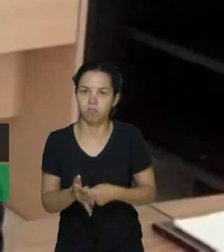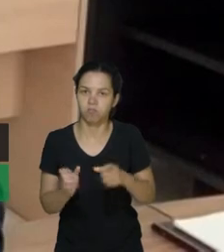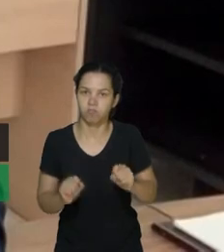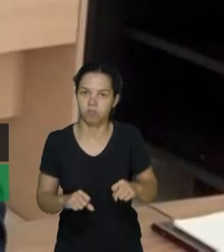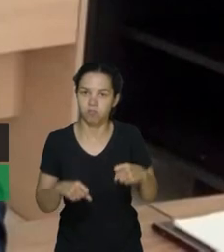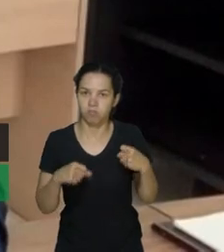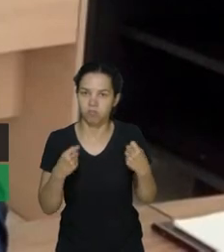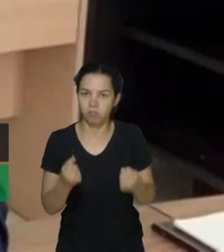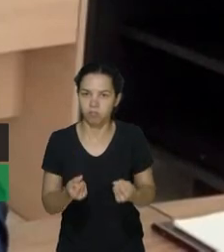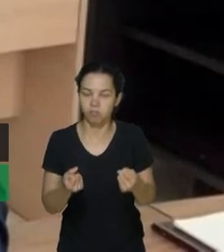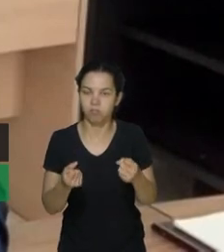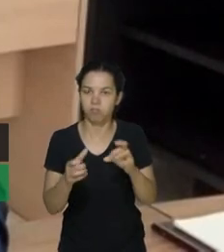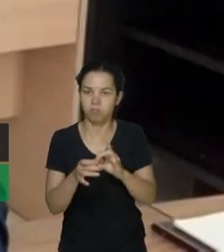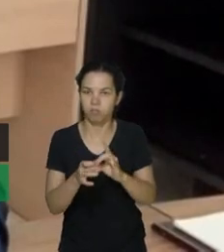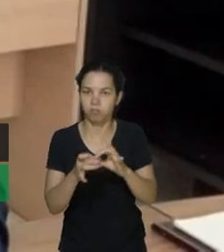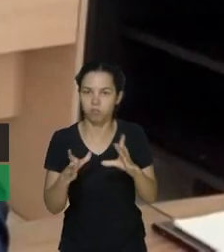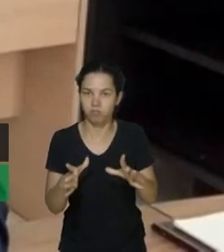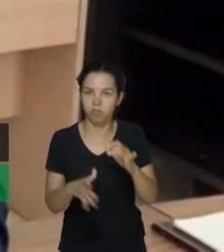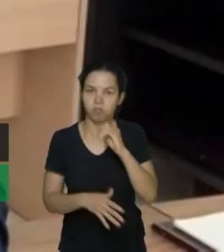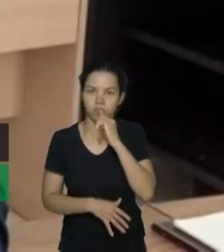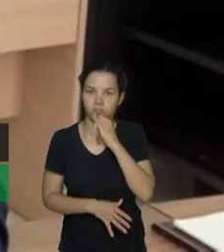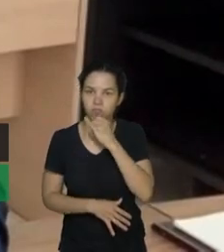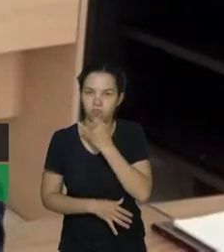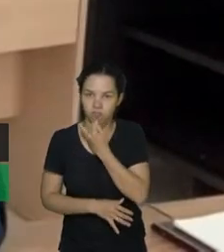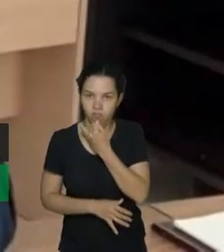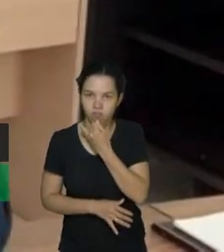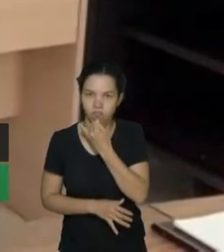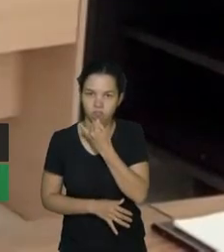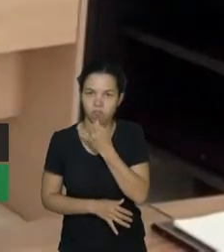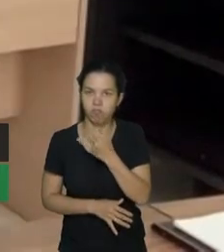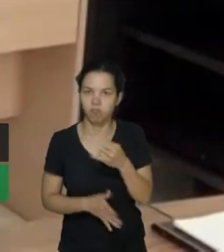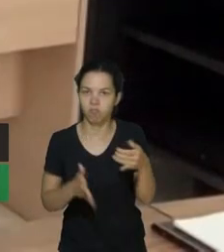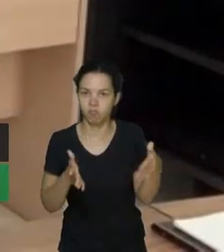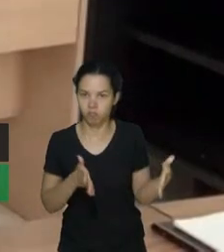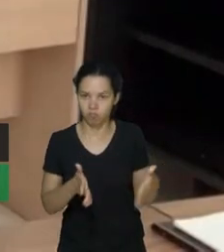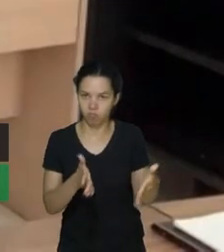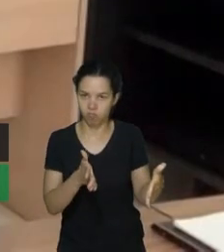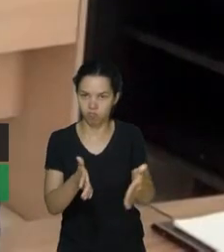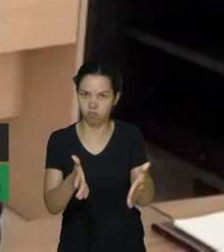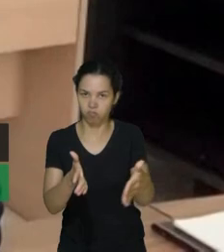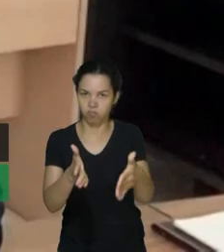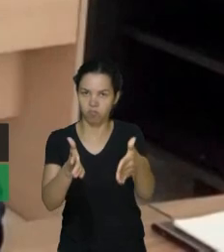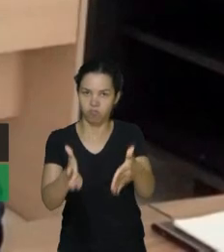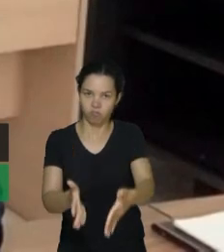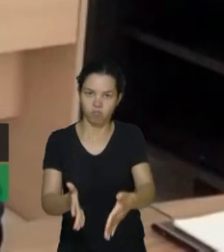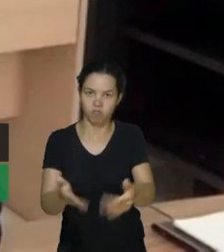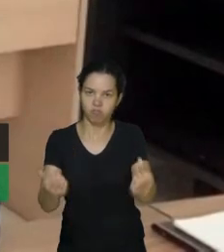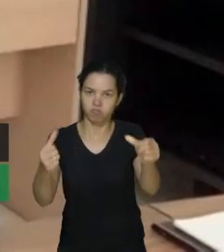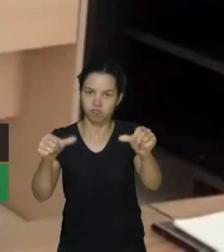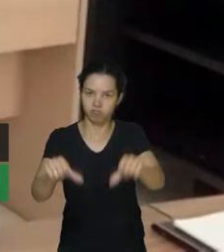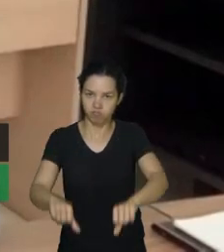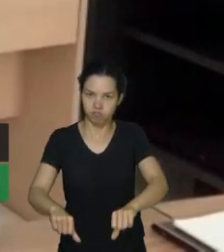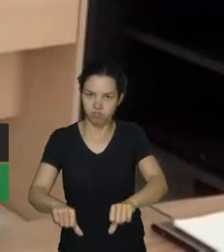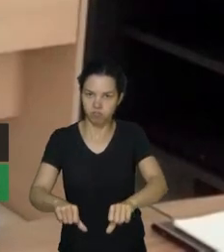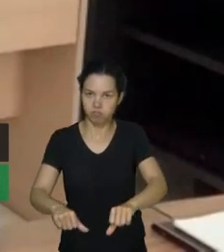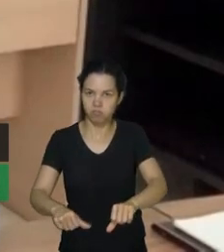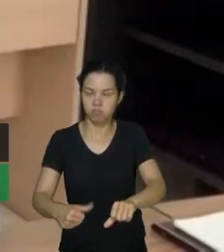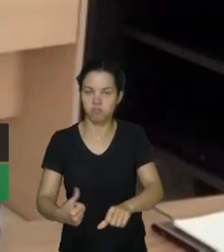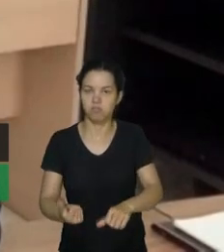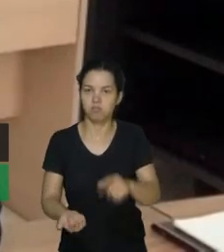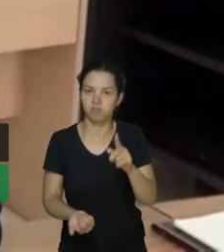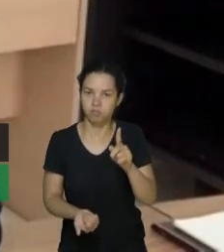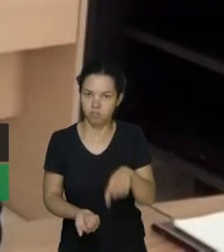democracia, que decepção a gente ver que o caminho segue para este rumo. É o mesmo rumo